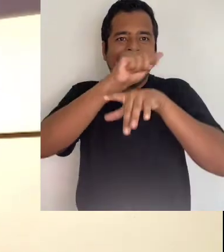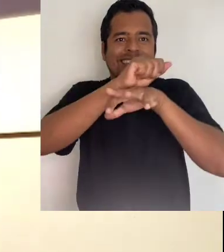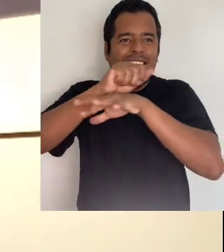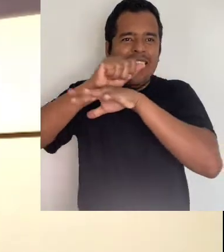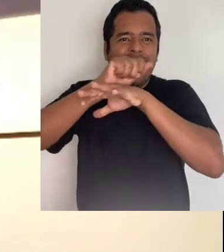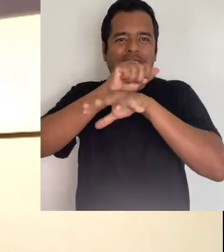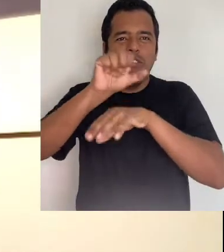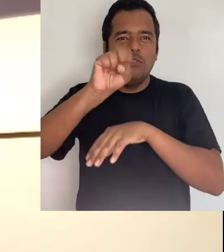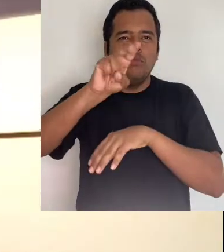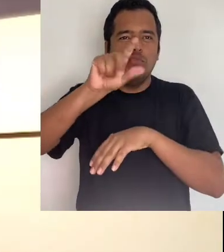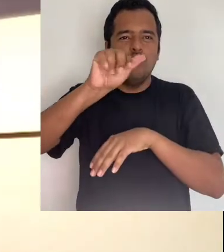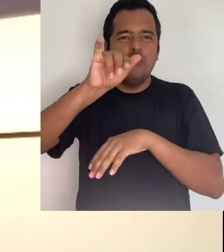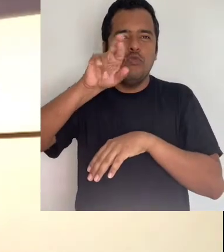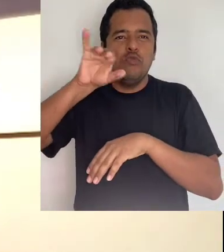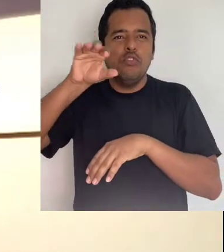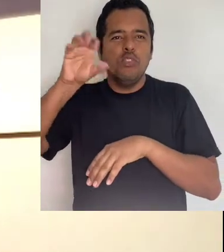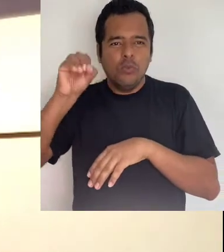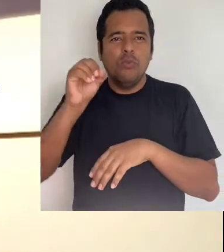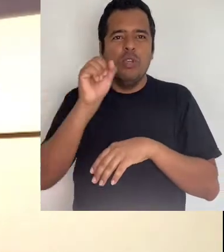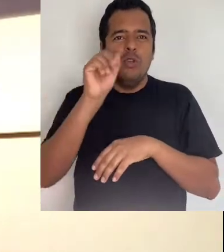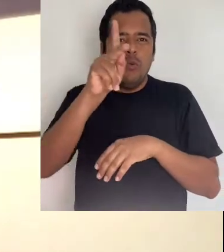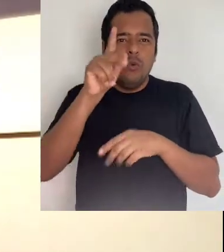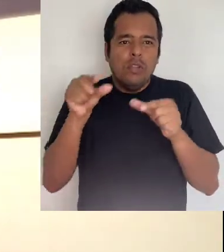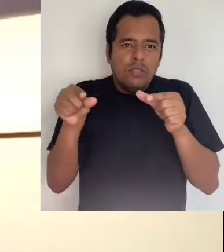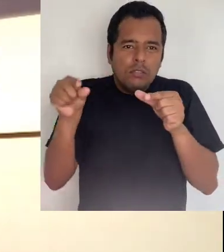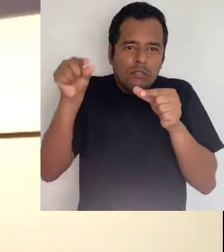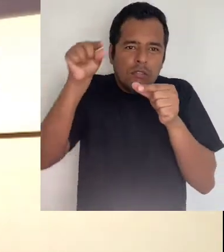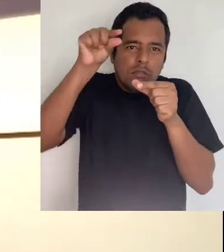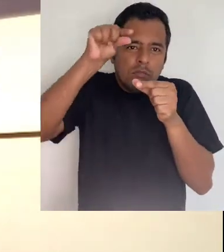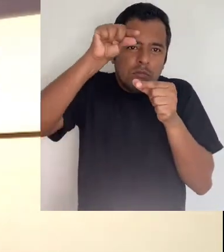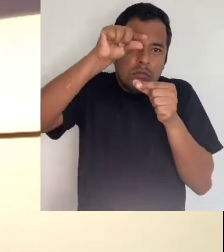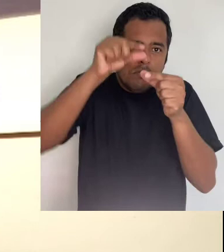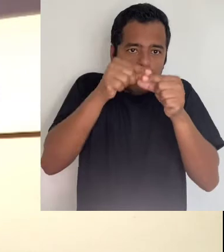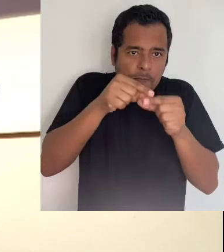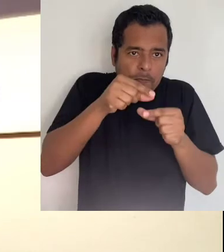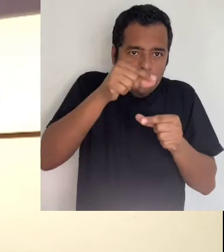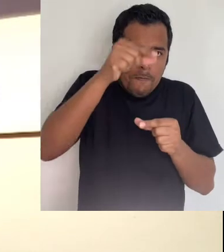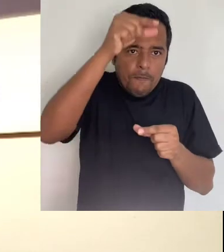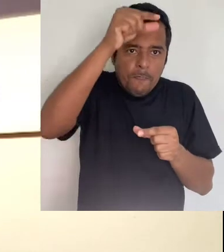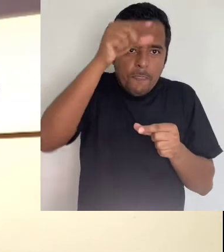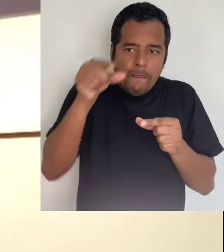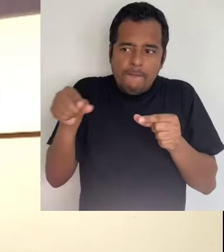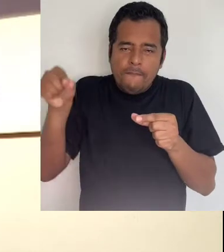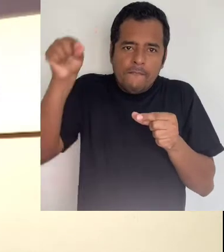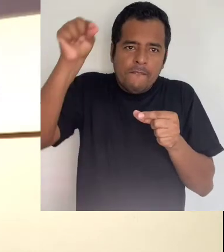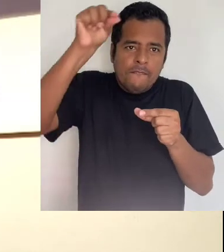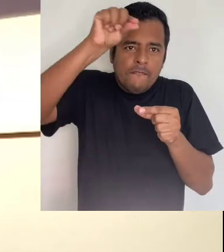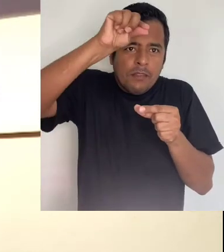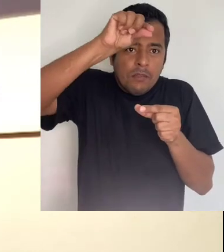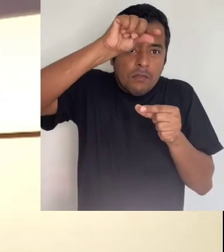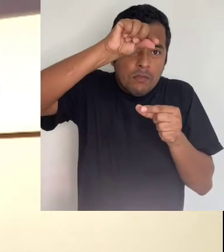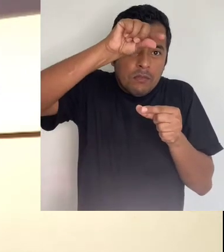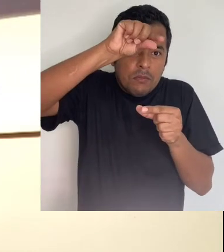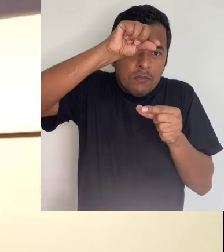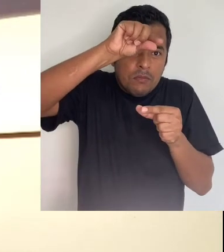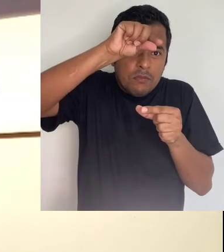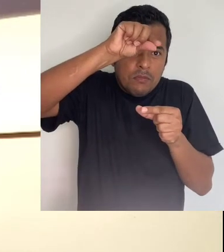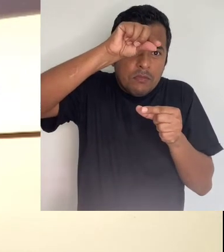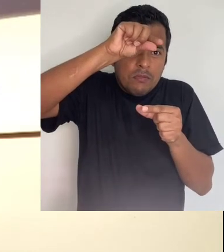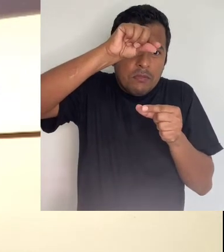tá? 1 ml de ácido sulfúrico nessa reação. Então, vou estar medindo aqui com vocês.